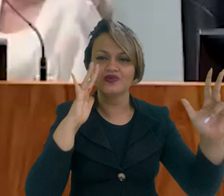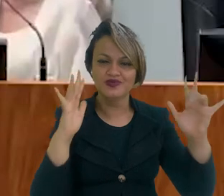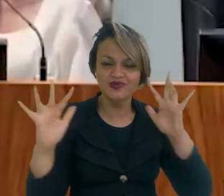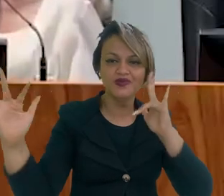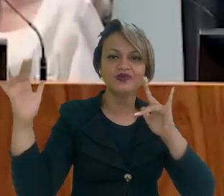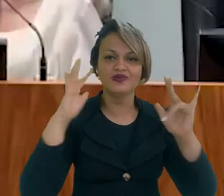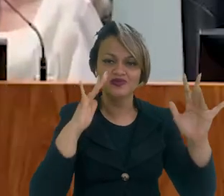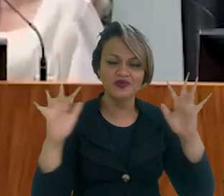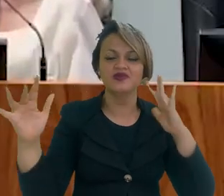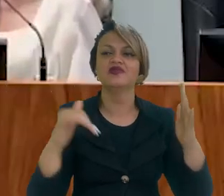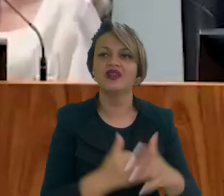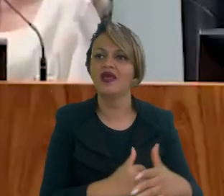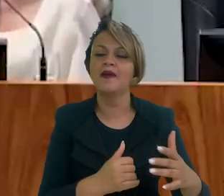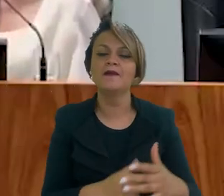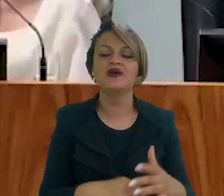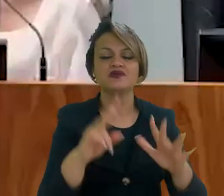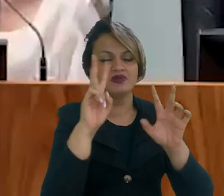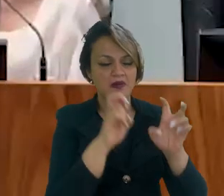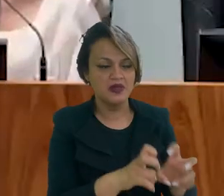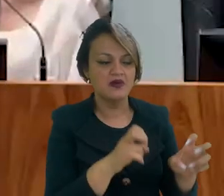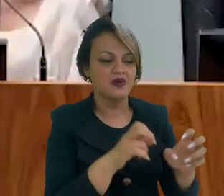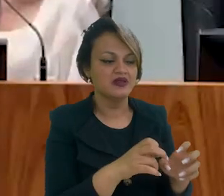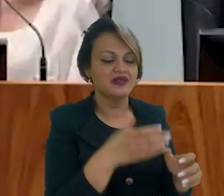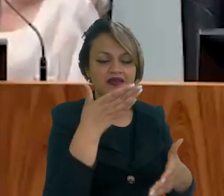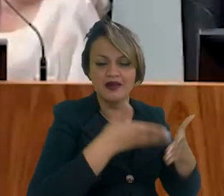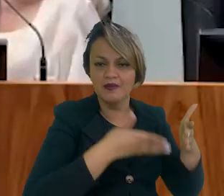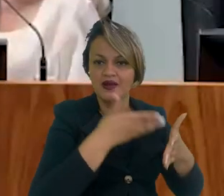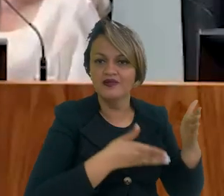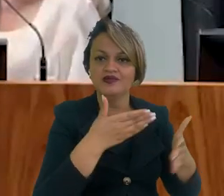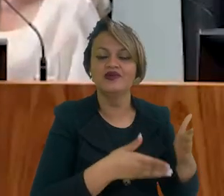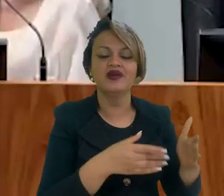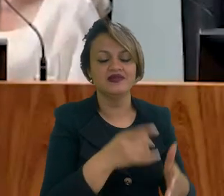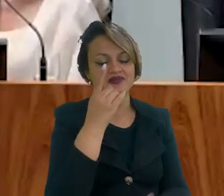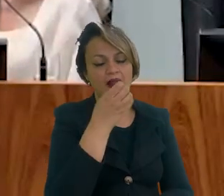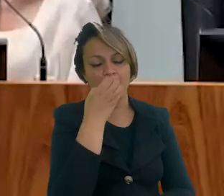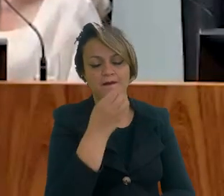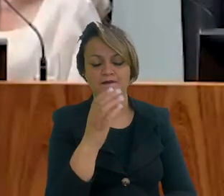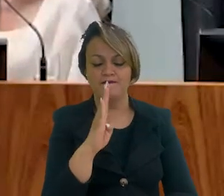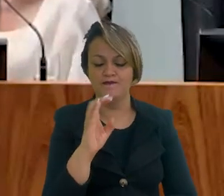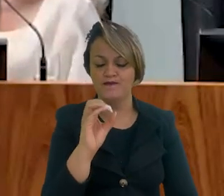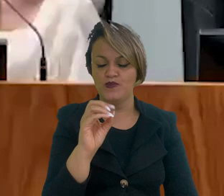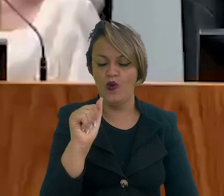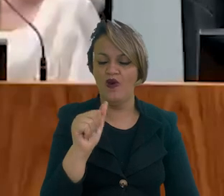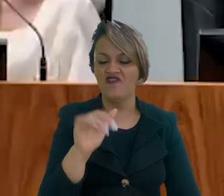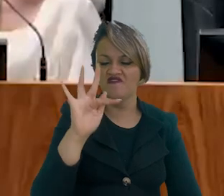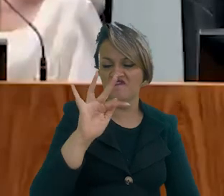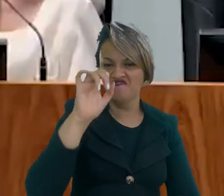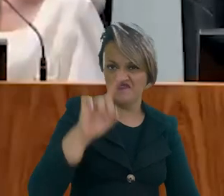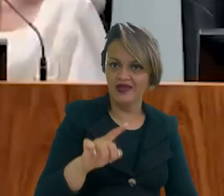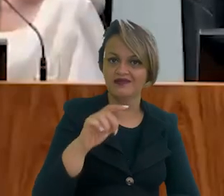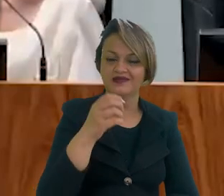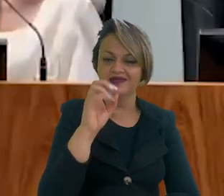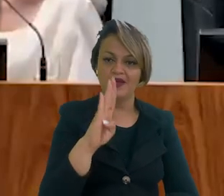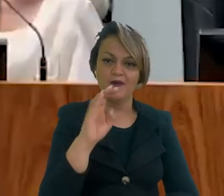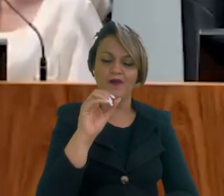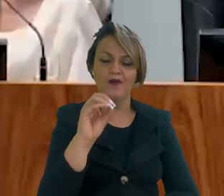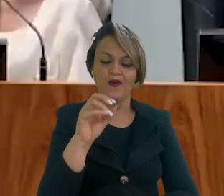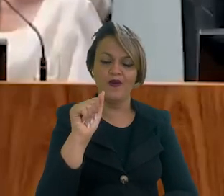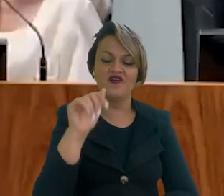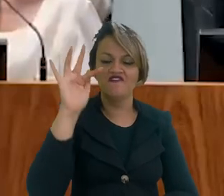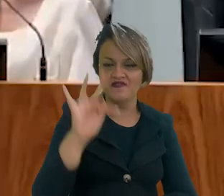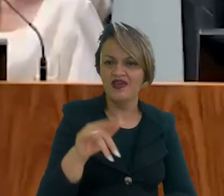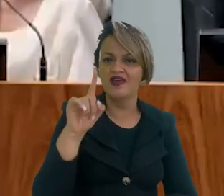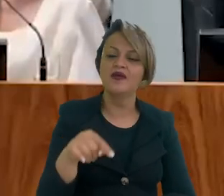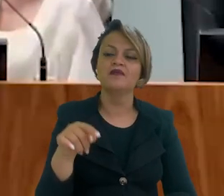Código Civil europeu sempre foi um sonho Aliás sempre funciona mas sempre um dos pontos que barrou foi a cláusula da